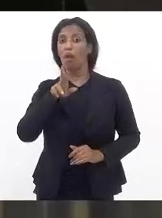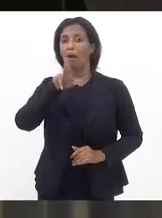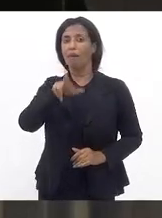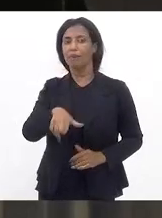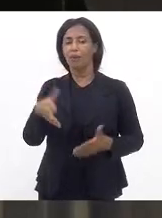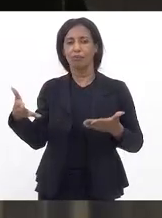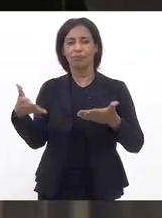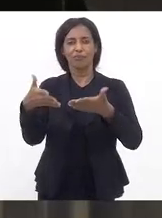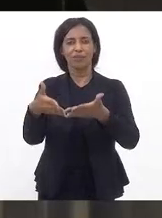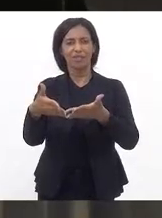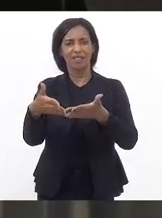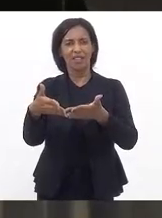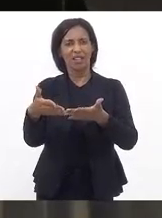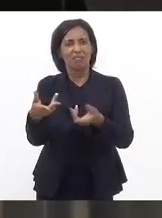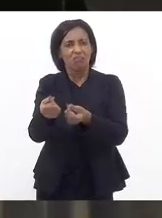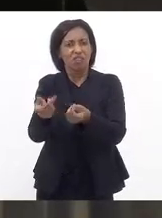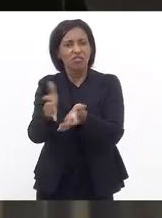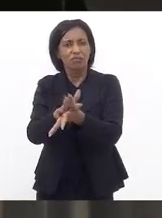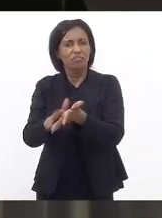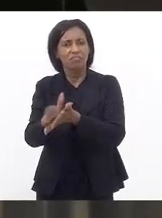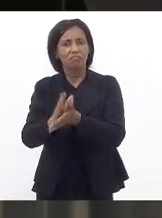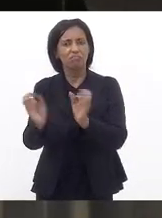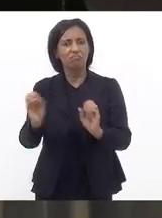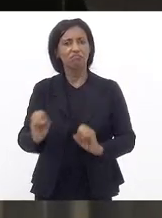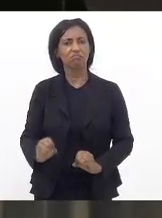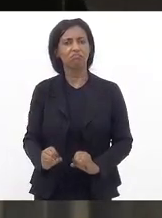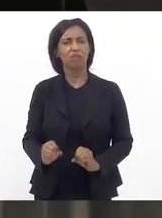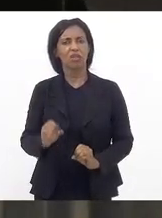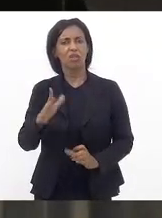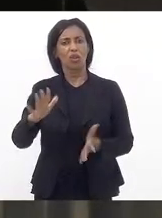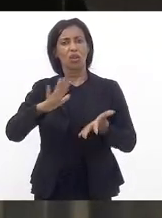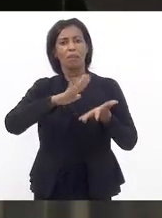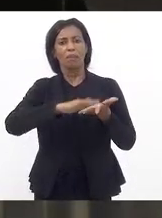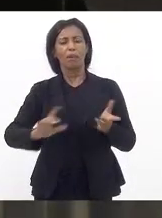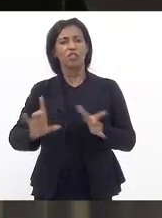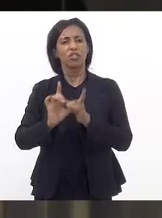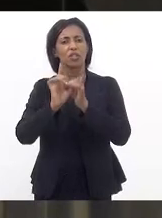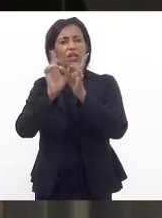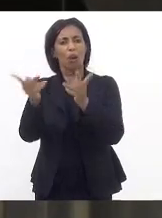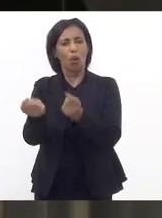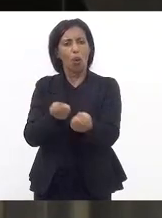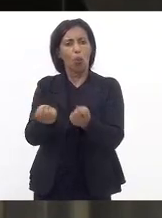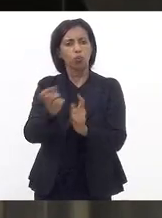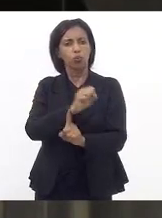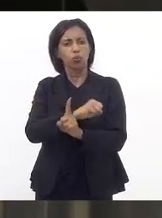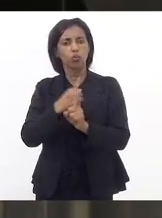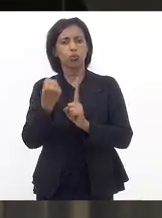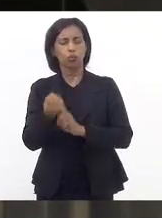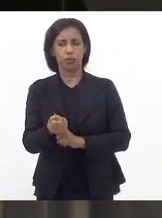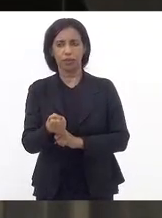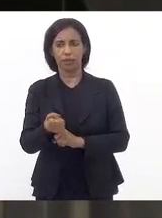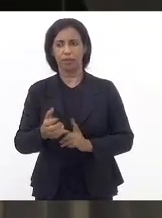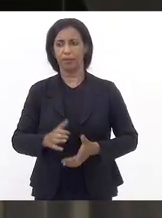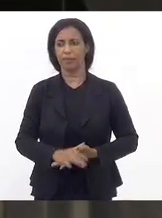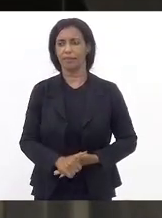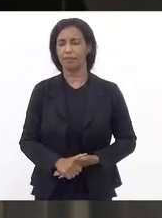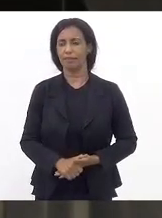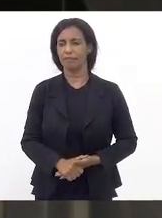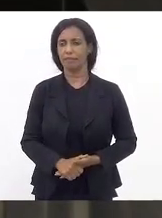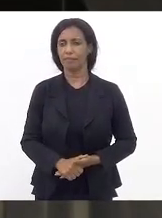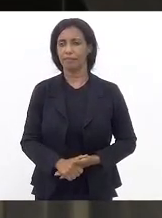razão de ser e não funciona para nada a não ser para tirar nossa liberdade e fazer controle social na da sociedade